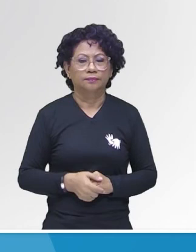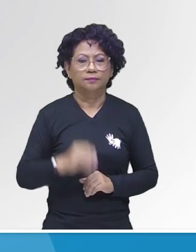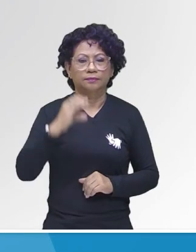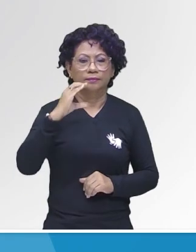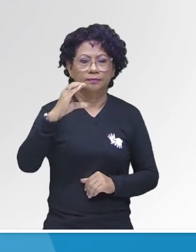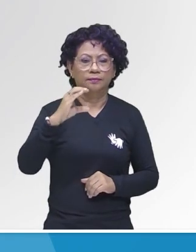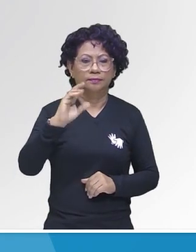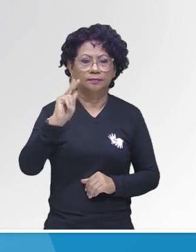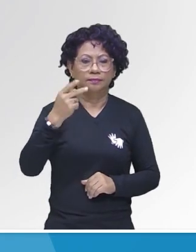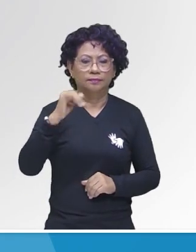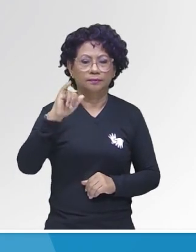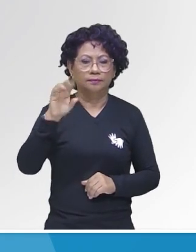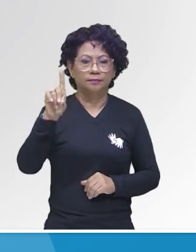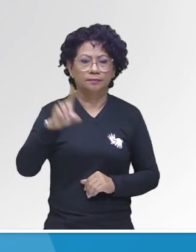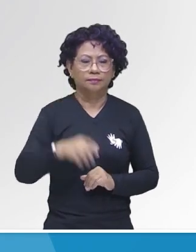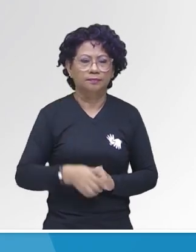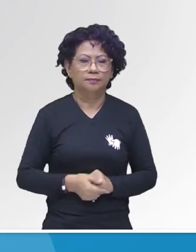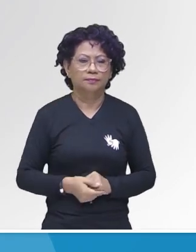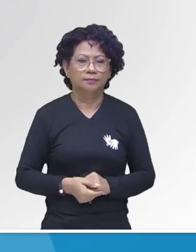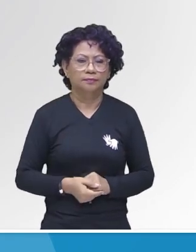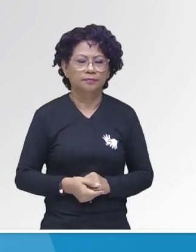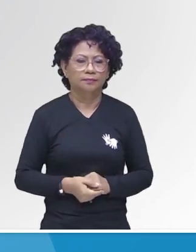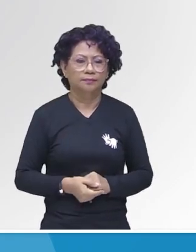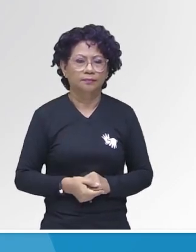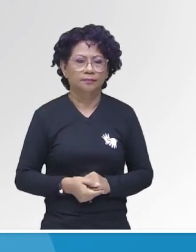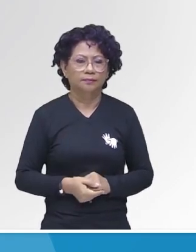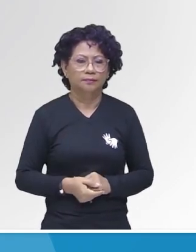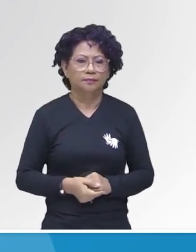a gente pode responder aqui na letra A, que são